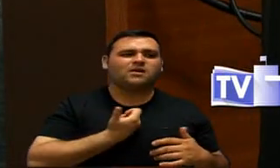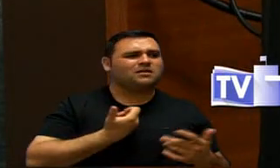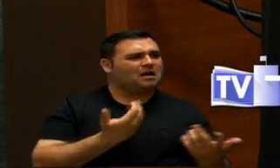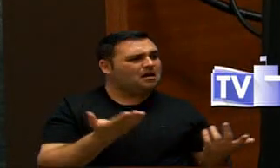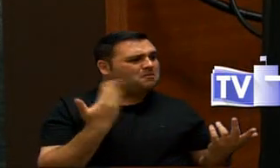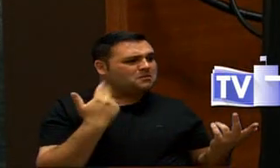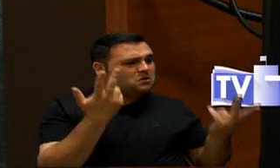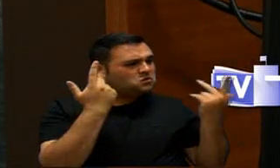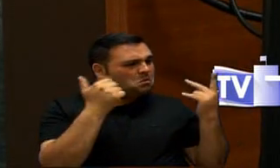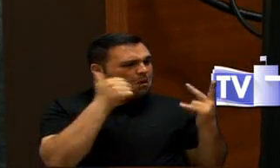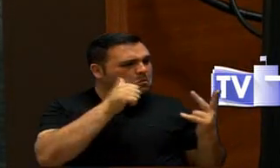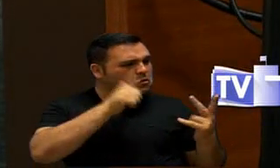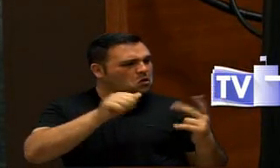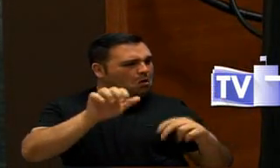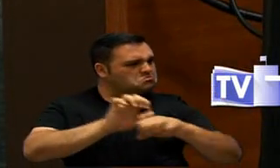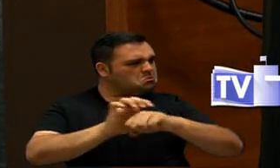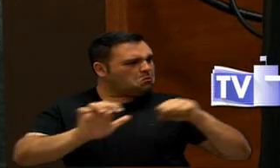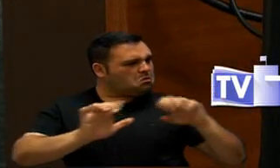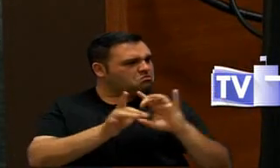antes era normal bater em mulher.